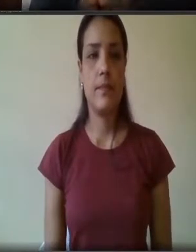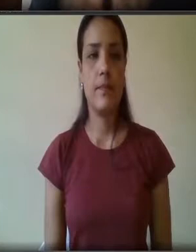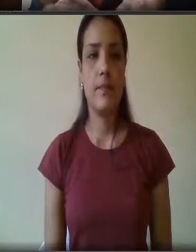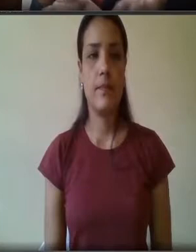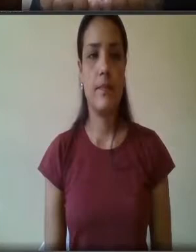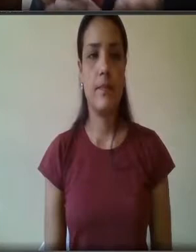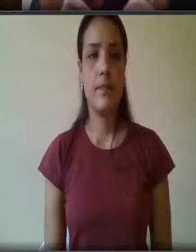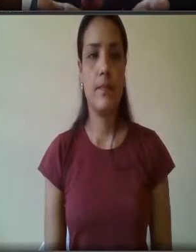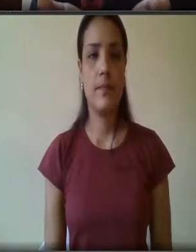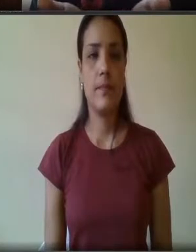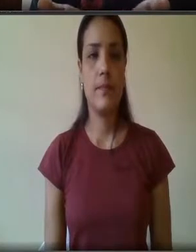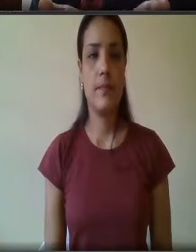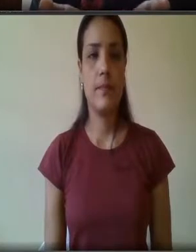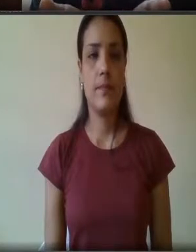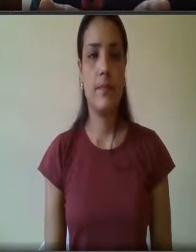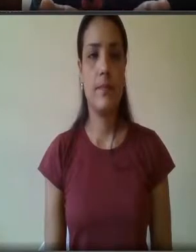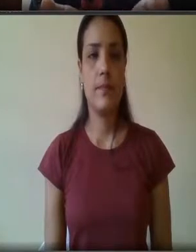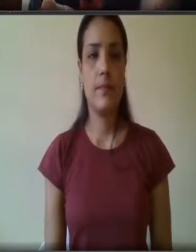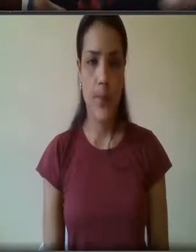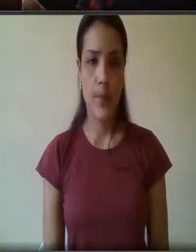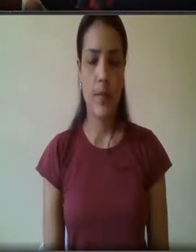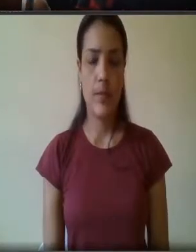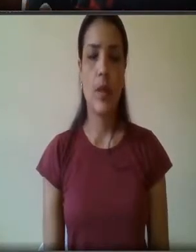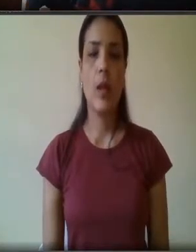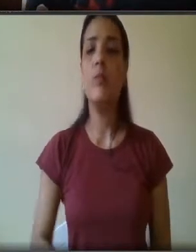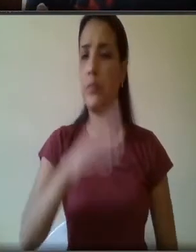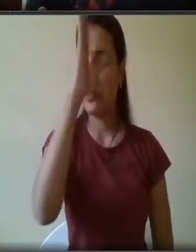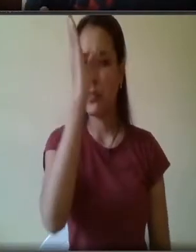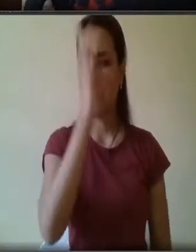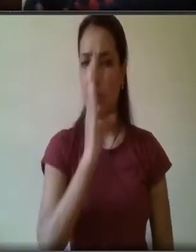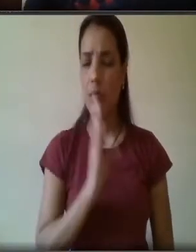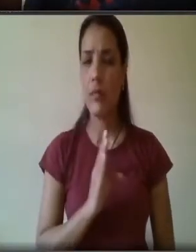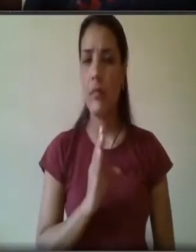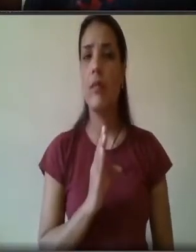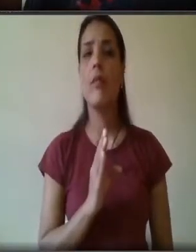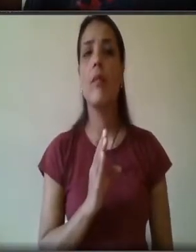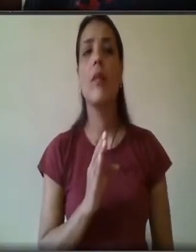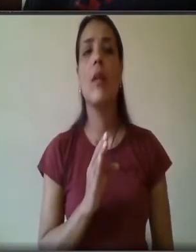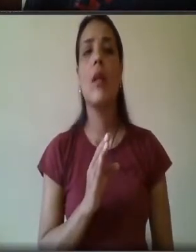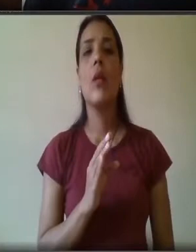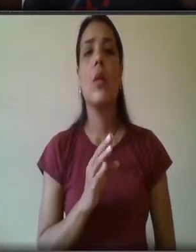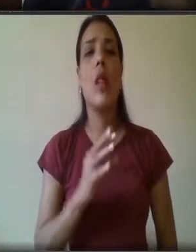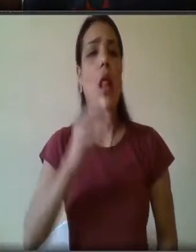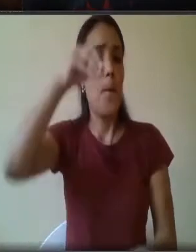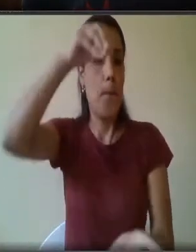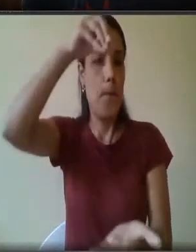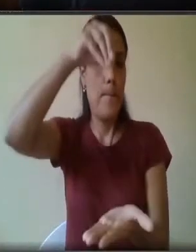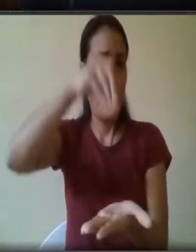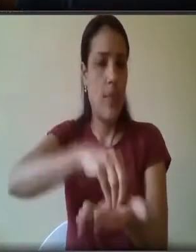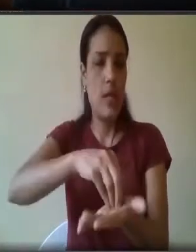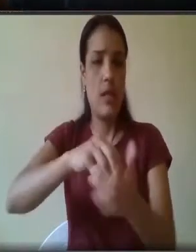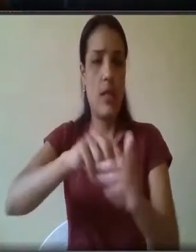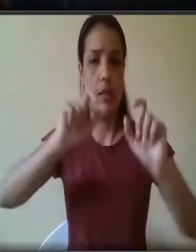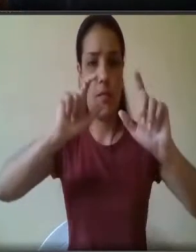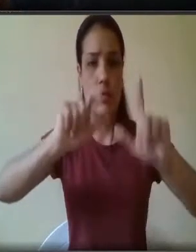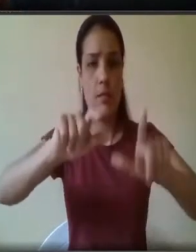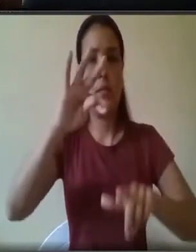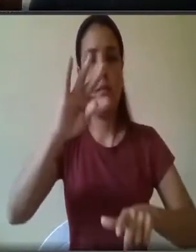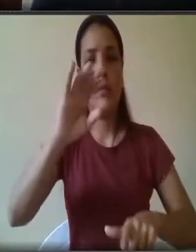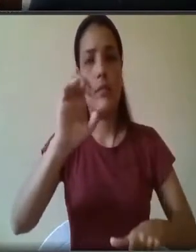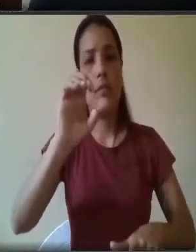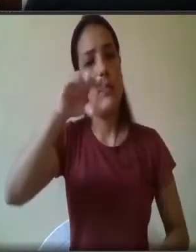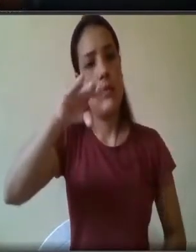Porque o Brasil está no meio da placa tectônica e os Andes é o que a gente tem aqui mais próximo. Então, se a gente